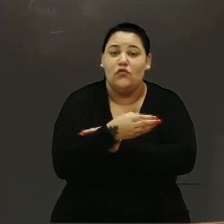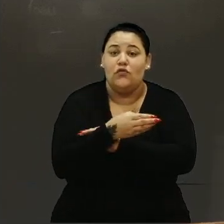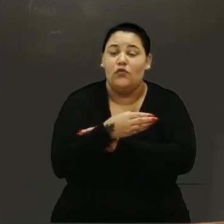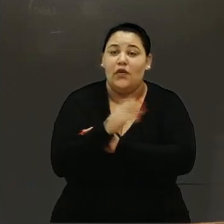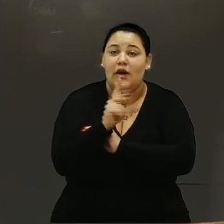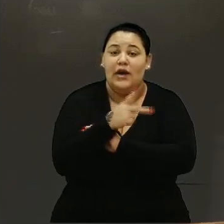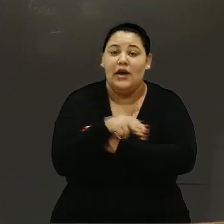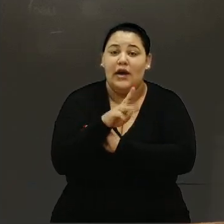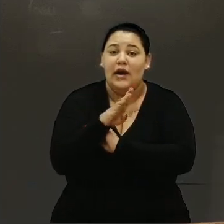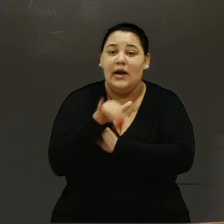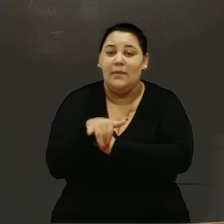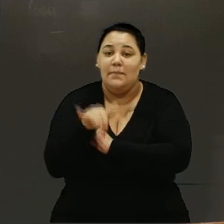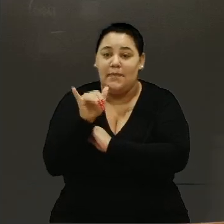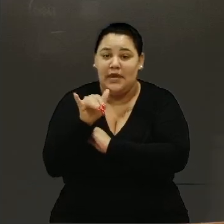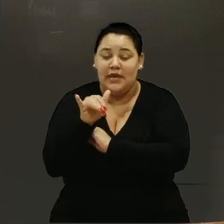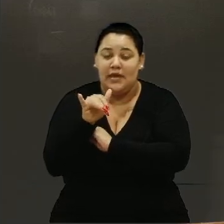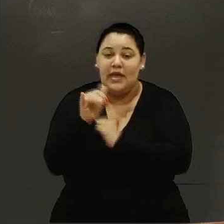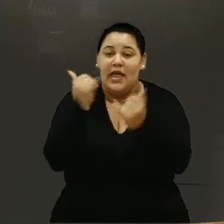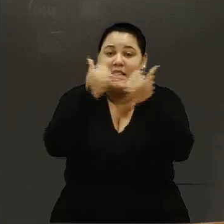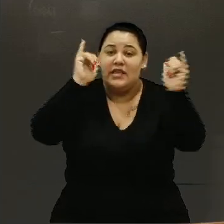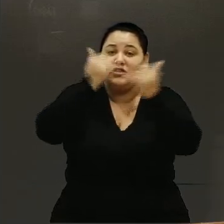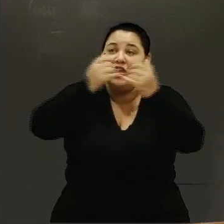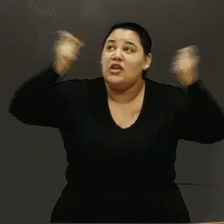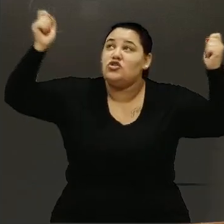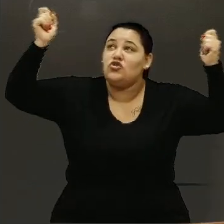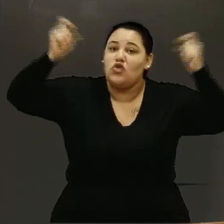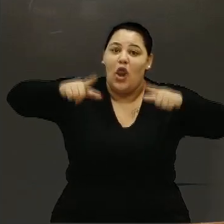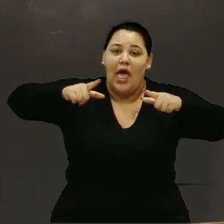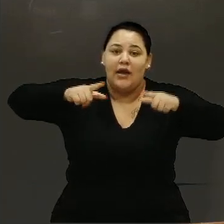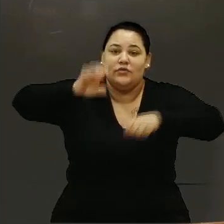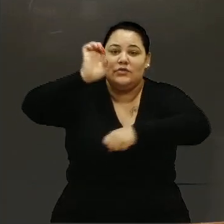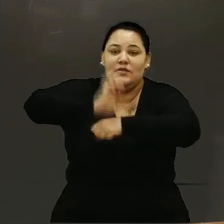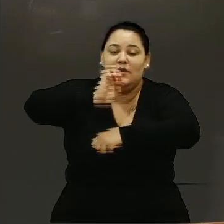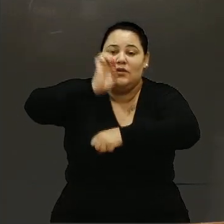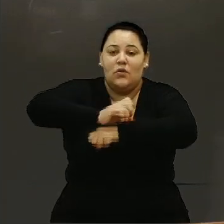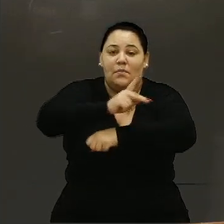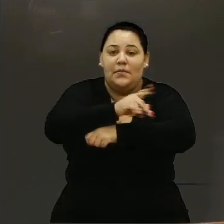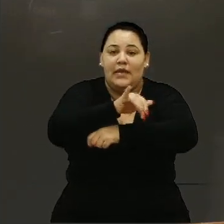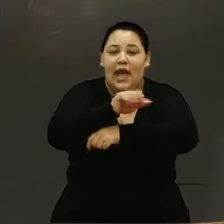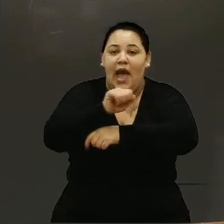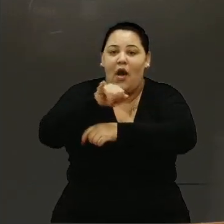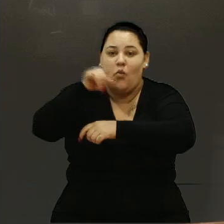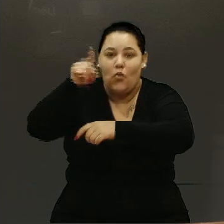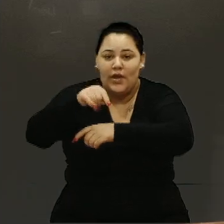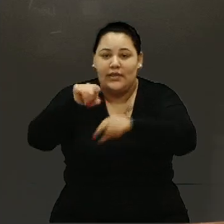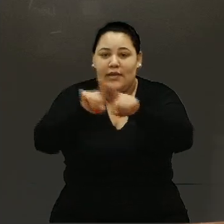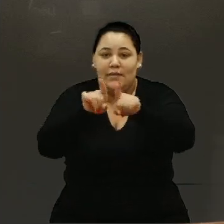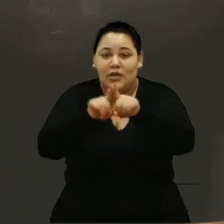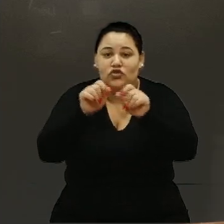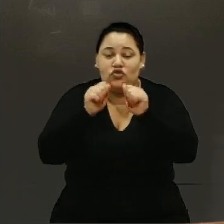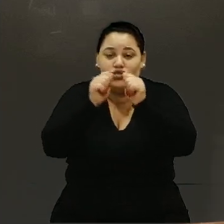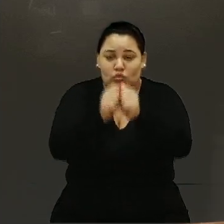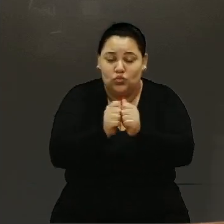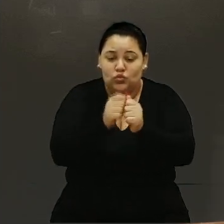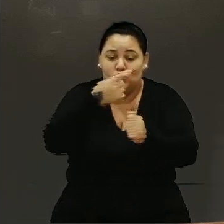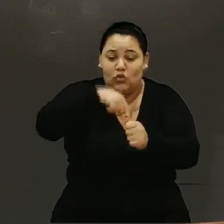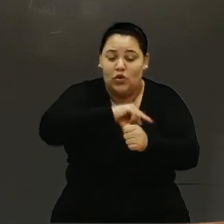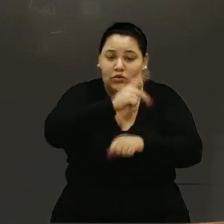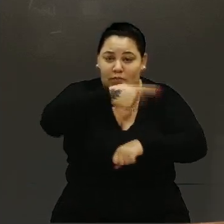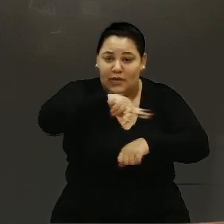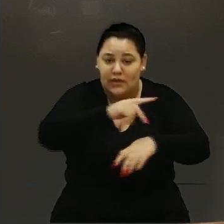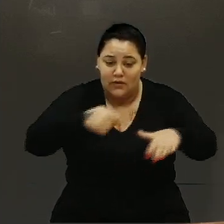energia eólica e solar no estado do Piauí, o estado com o menor IDH junto do Maranhão do nosso país, com investimento